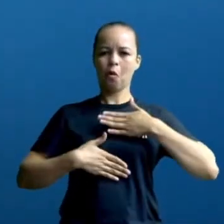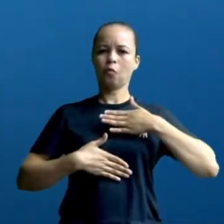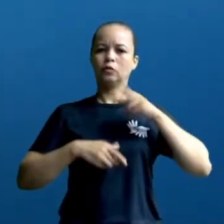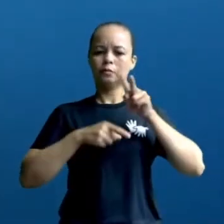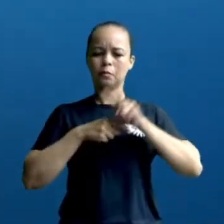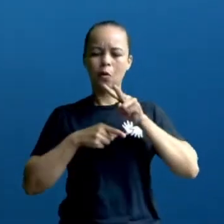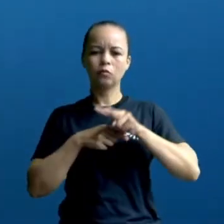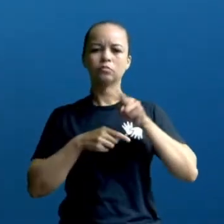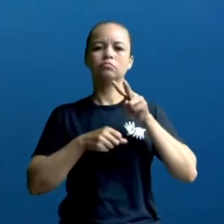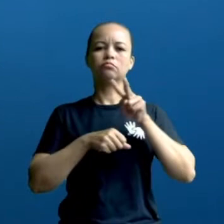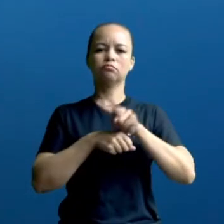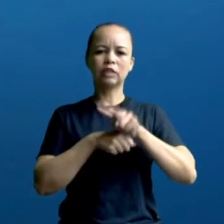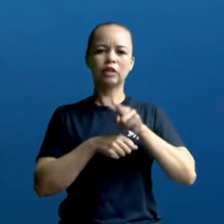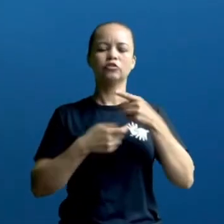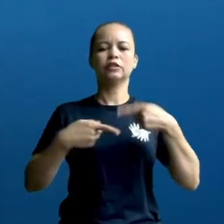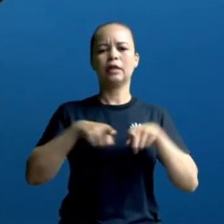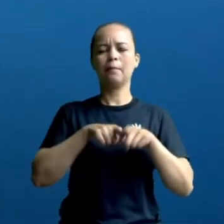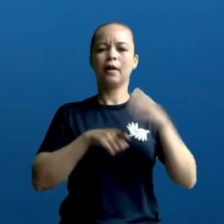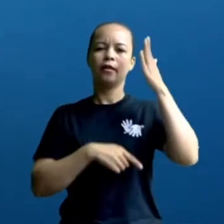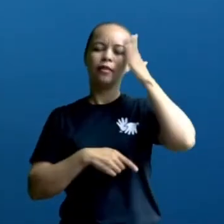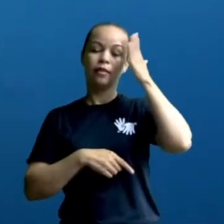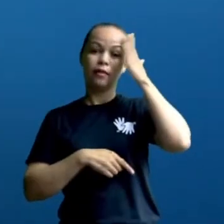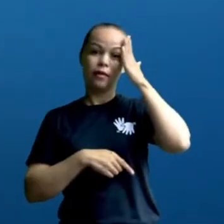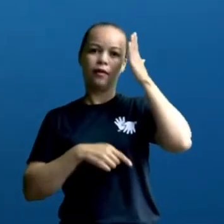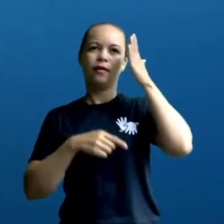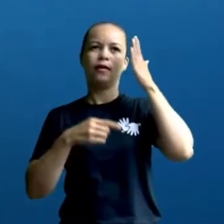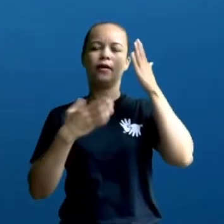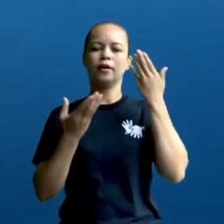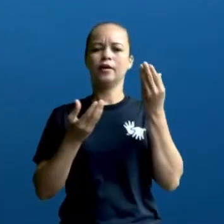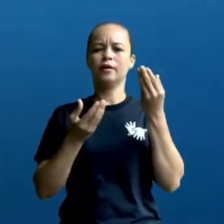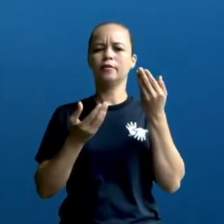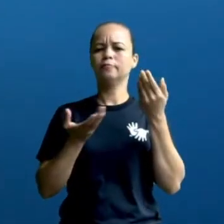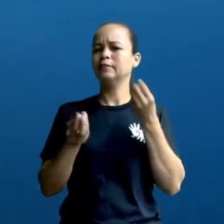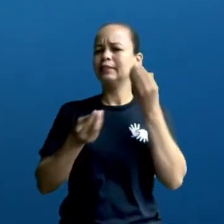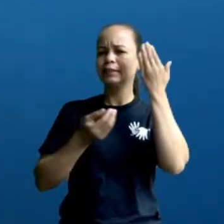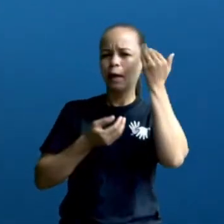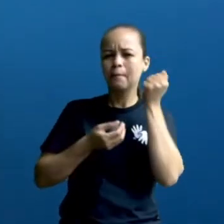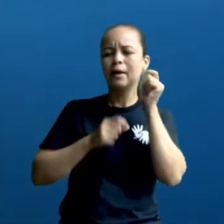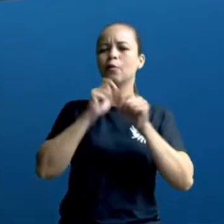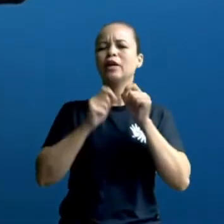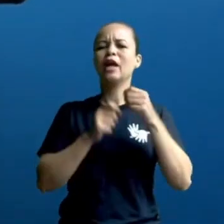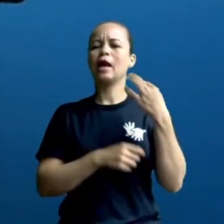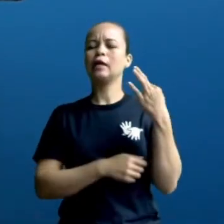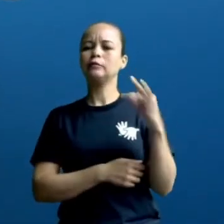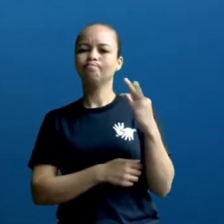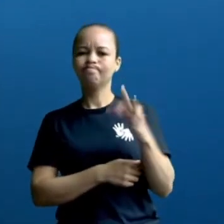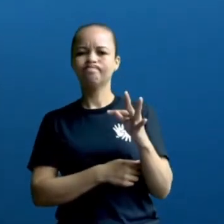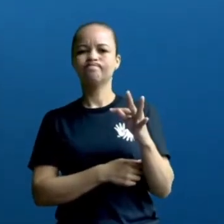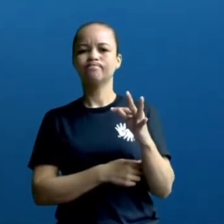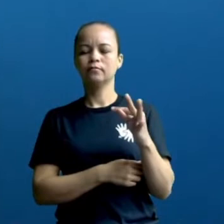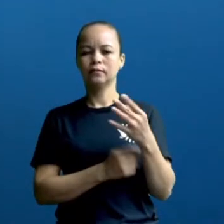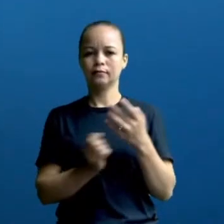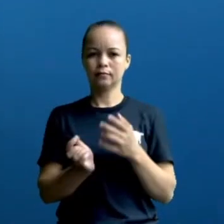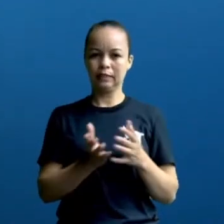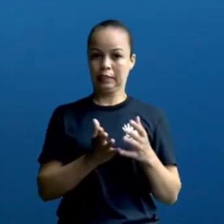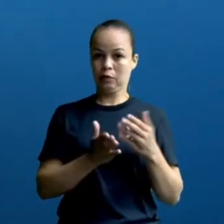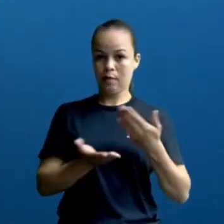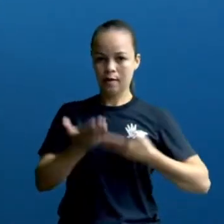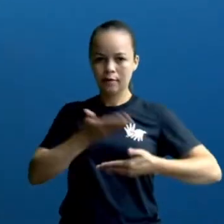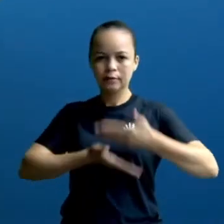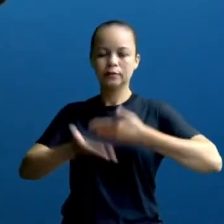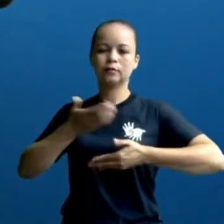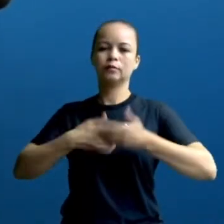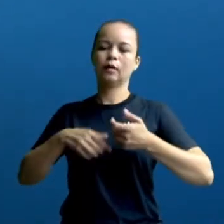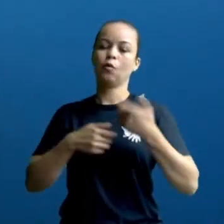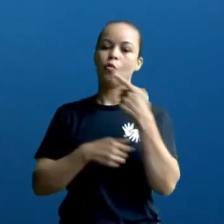defesa, compreender e interpretar a dor. Mas a dor aqui, no caso, com uma relação íntima também com